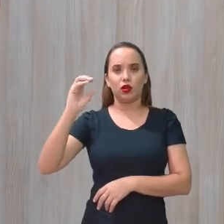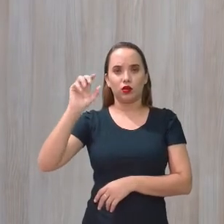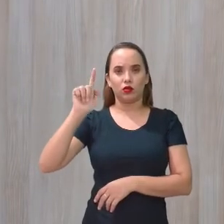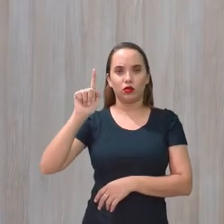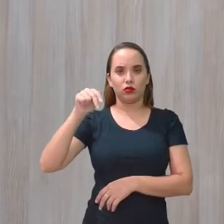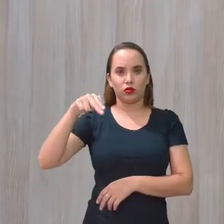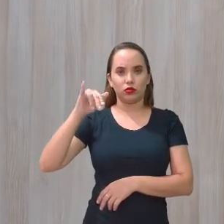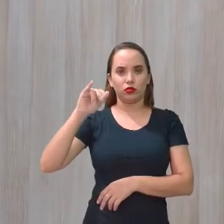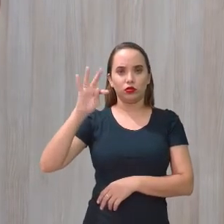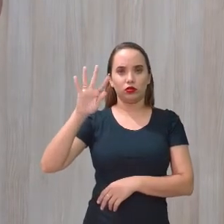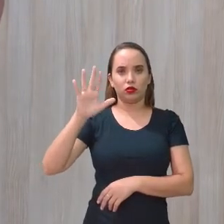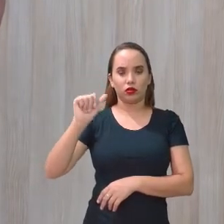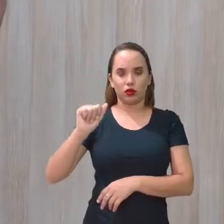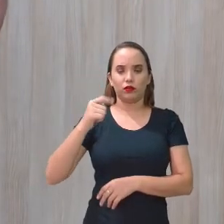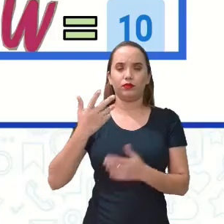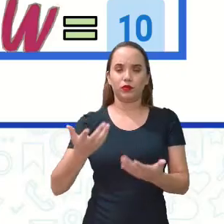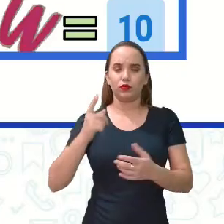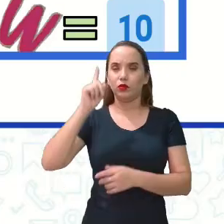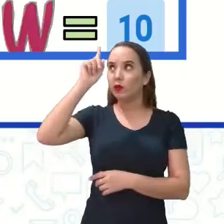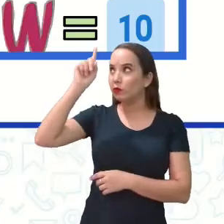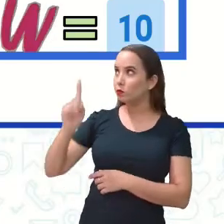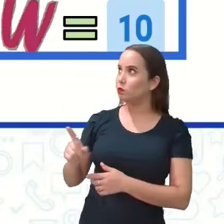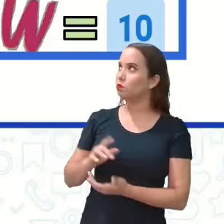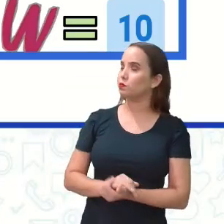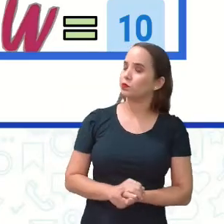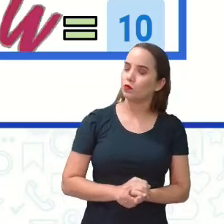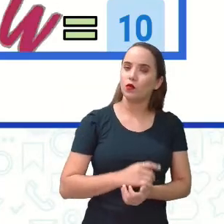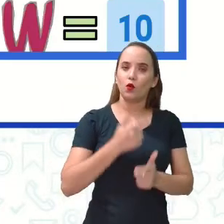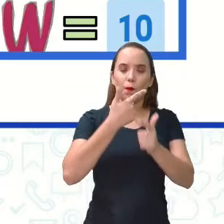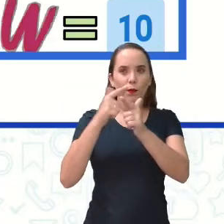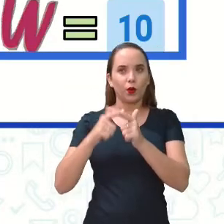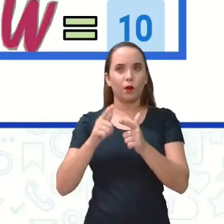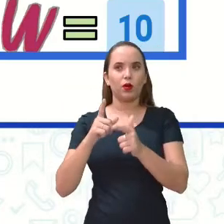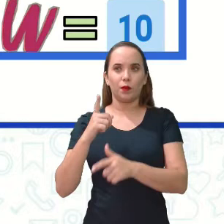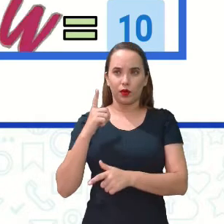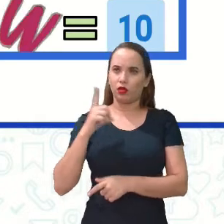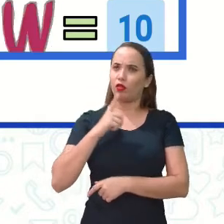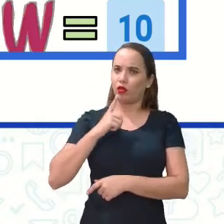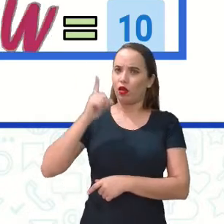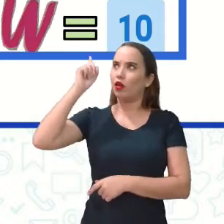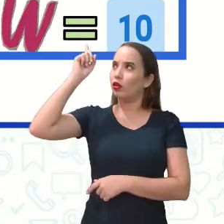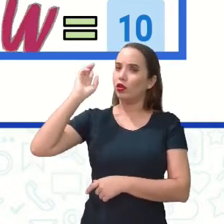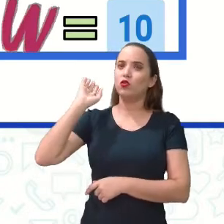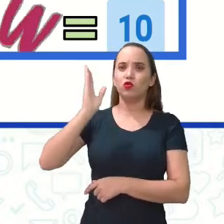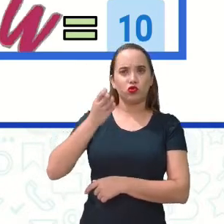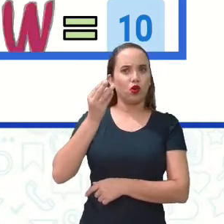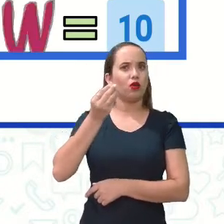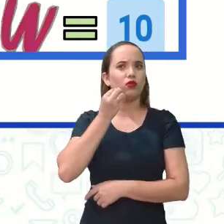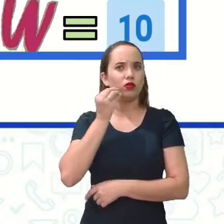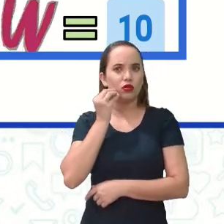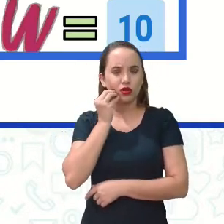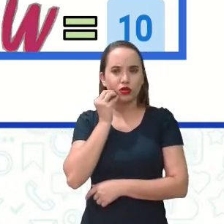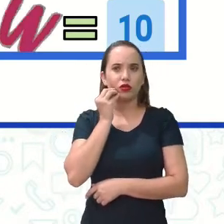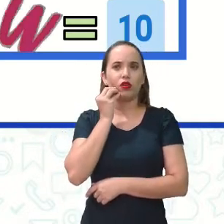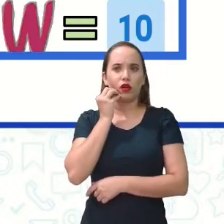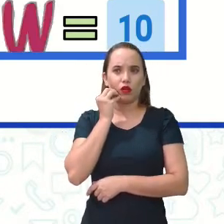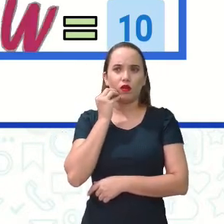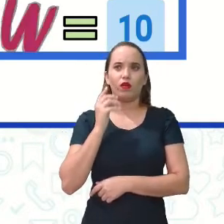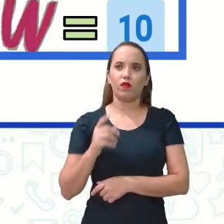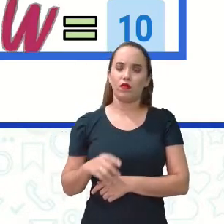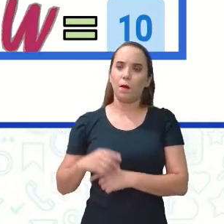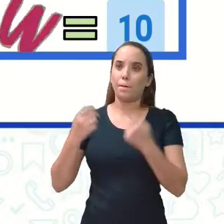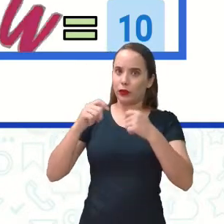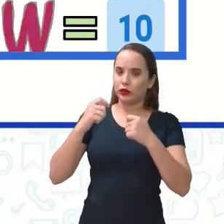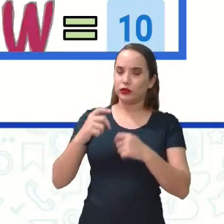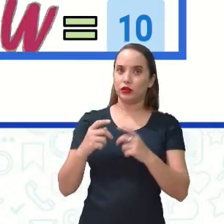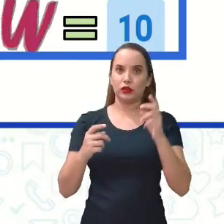da bola de vôlei e da bola de basquete, e a gente percebeu que a gente ficou com a tentativa, né? Ou seja, a bola de basquete mais a bola de vôlei tem que